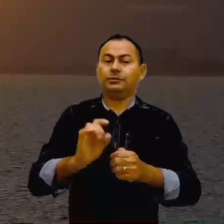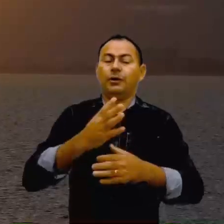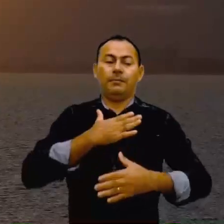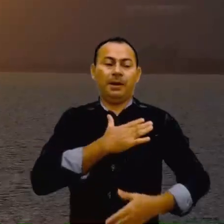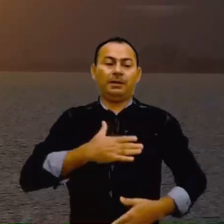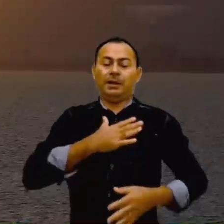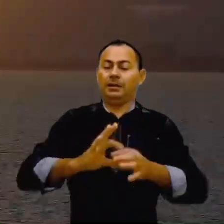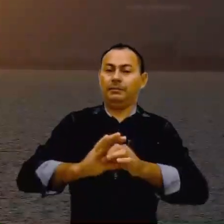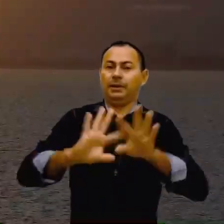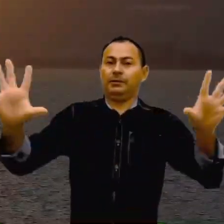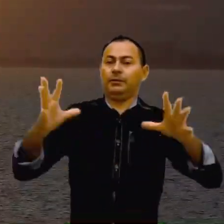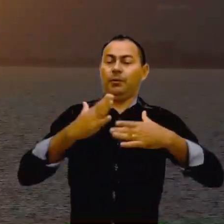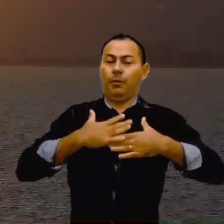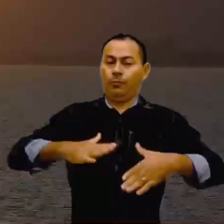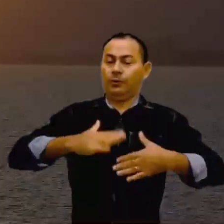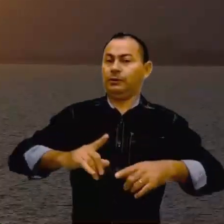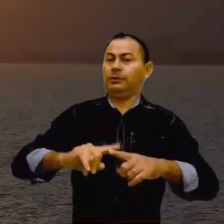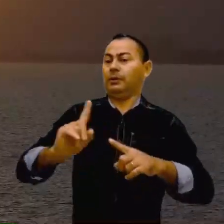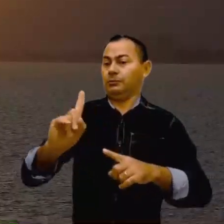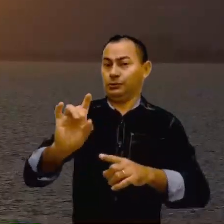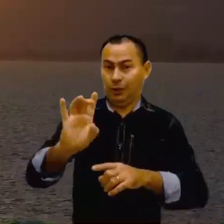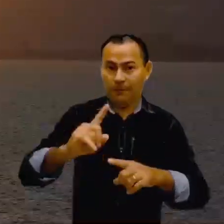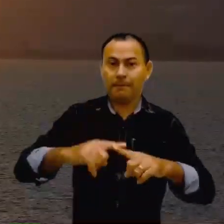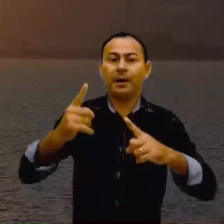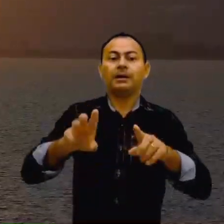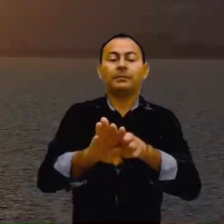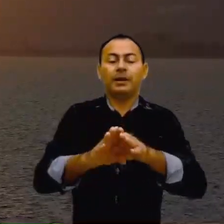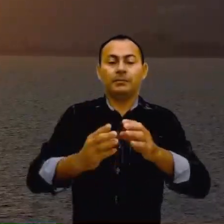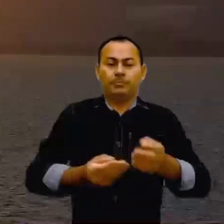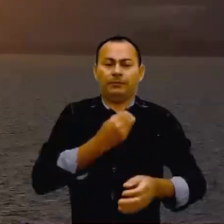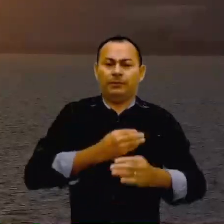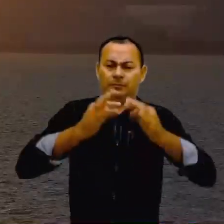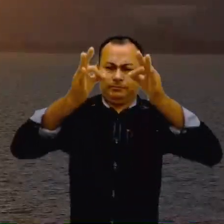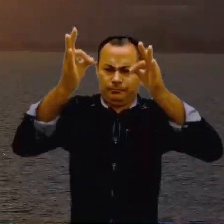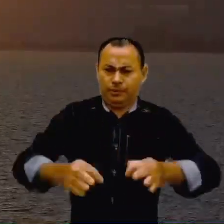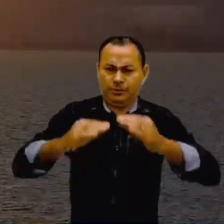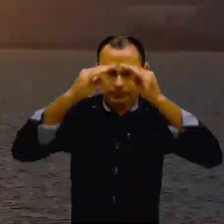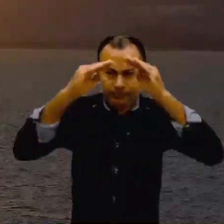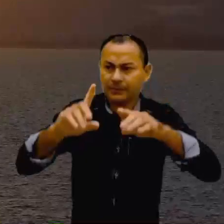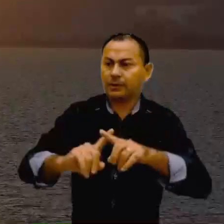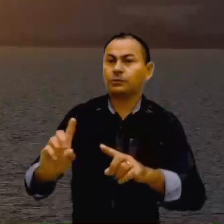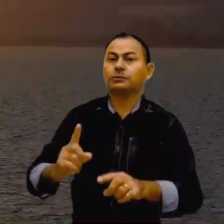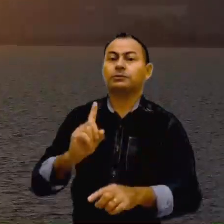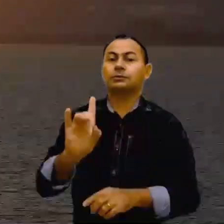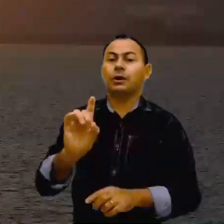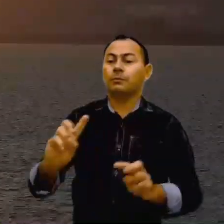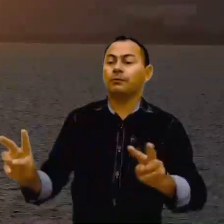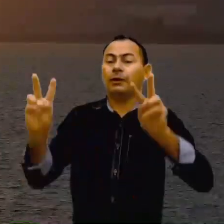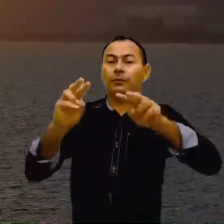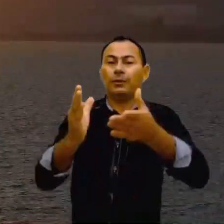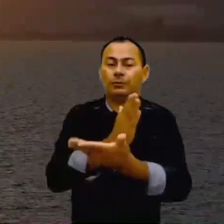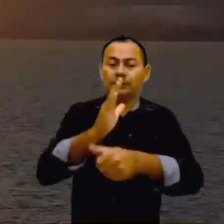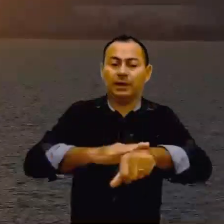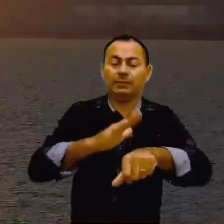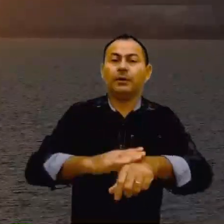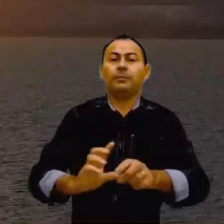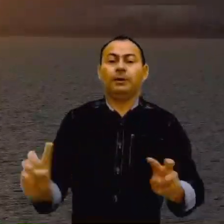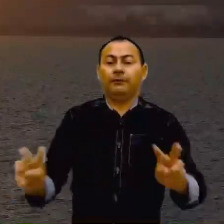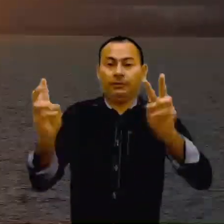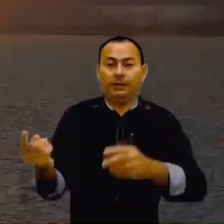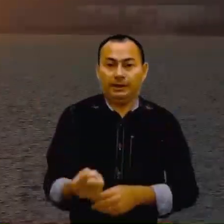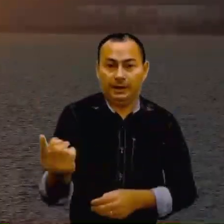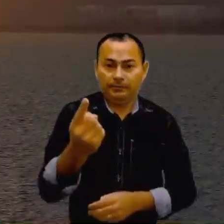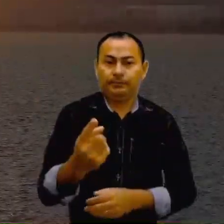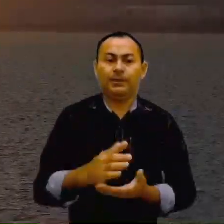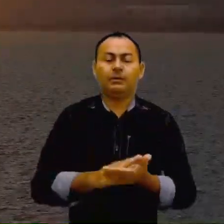para o prazer, liberdade e conforto, mas para a disciplina. Não para os valores temporais, mas para os eternos. Não